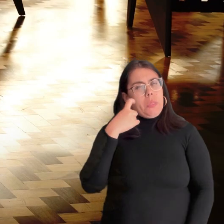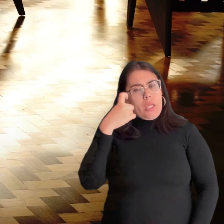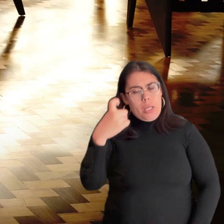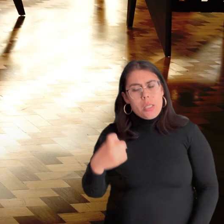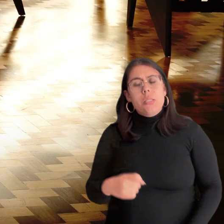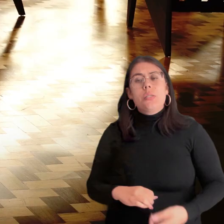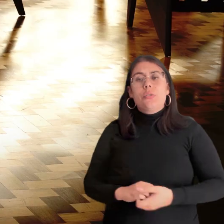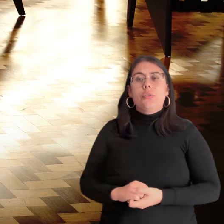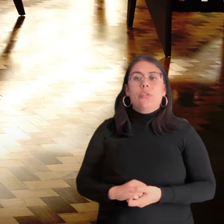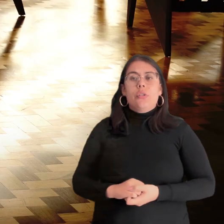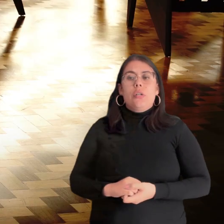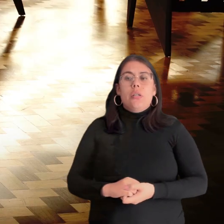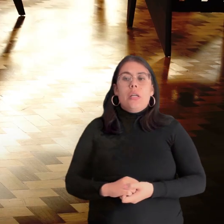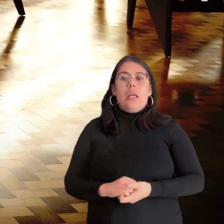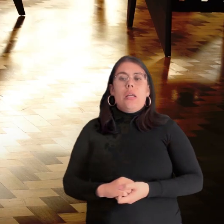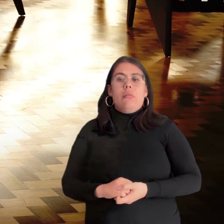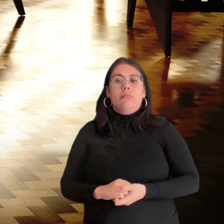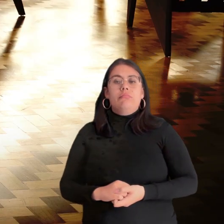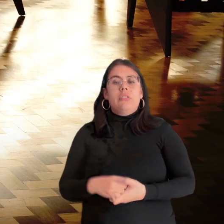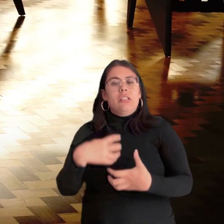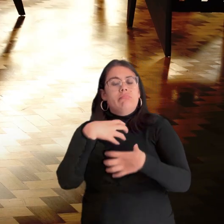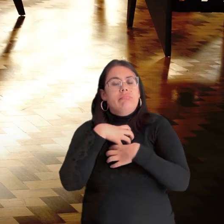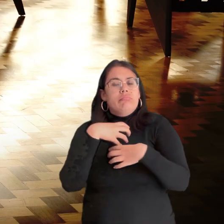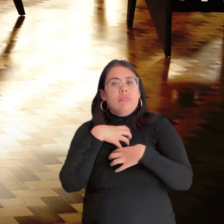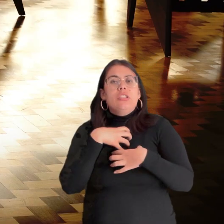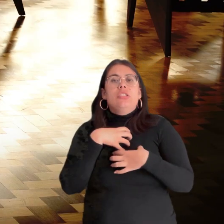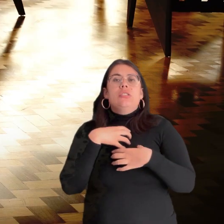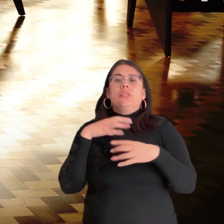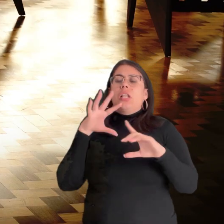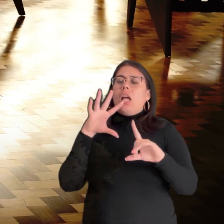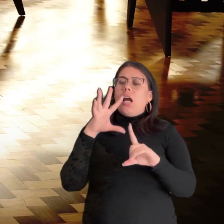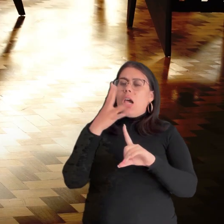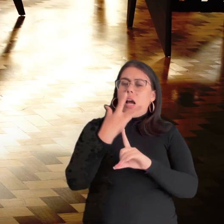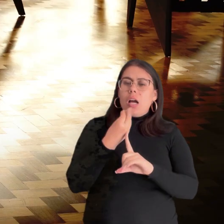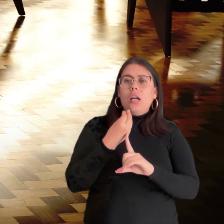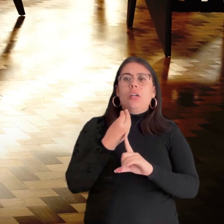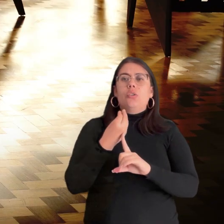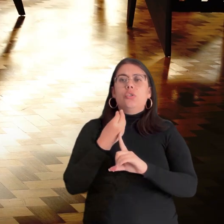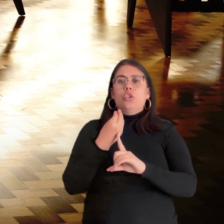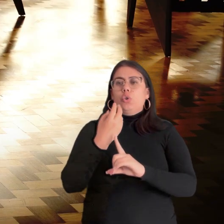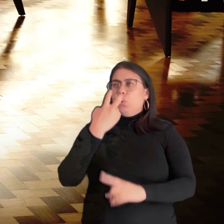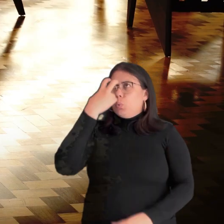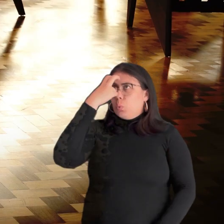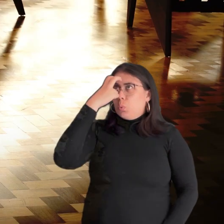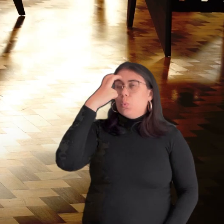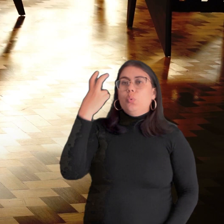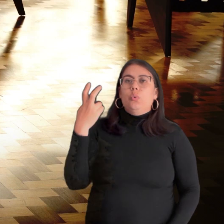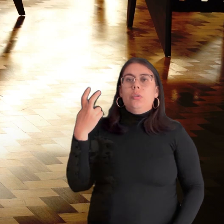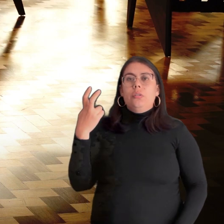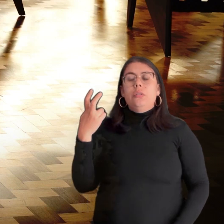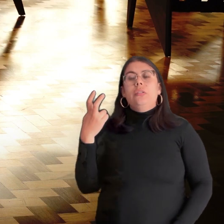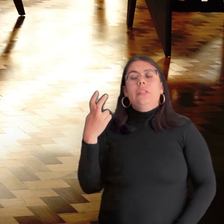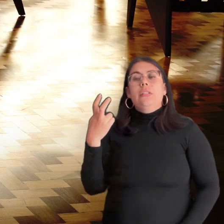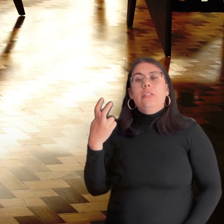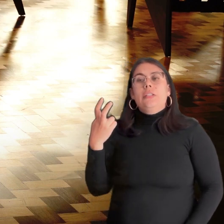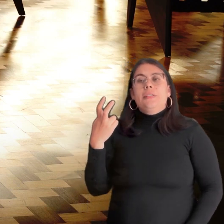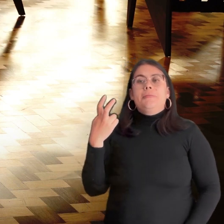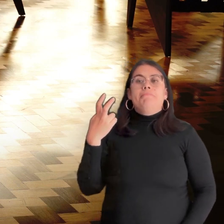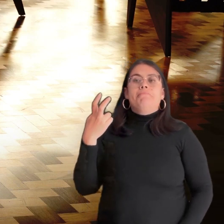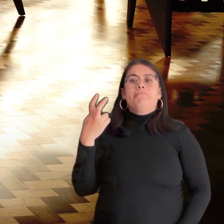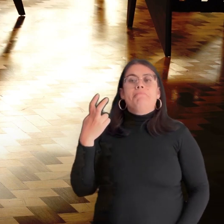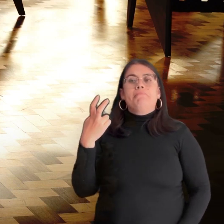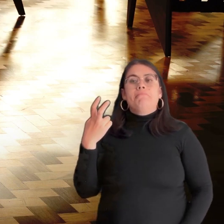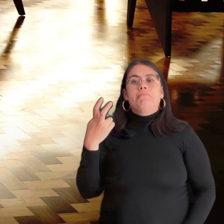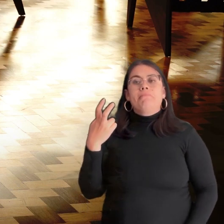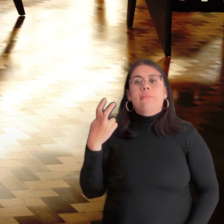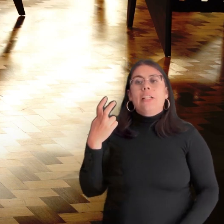das artes, da cultura e tal, e ela descreveu a casa. Na hora que ela descreveu a casa,